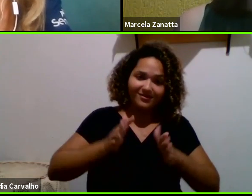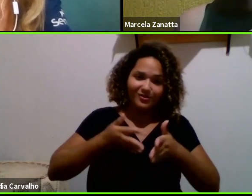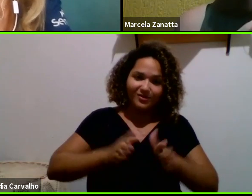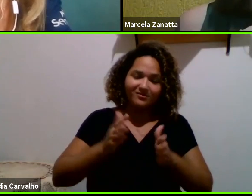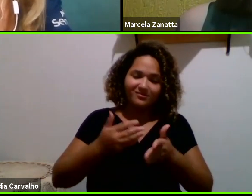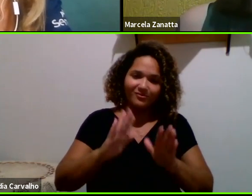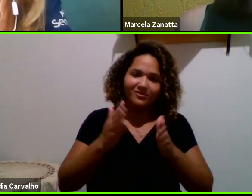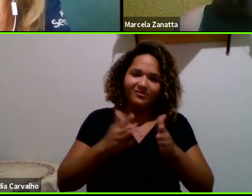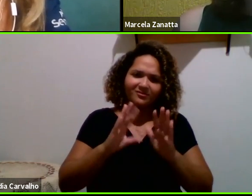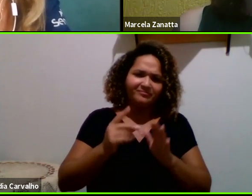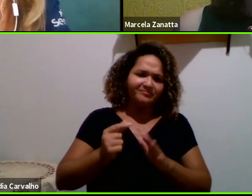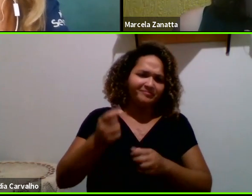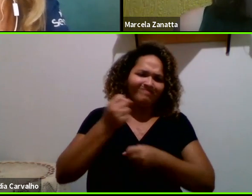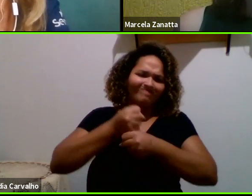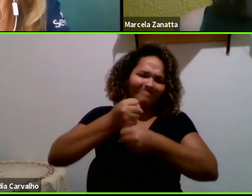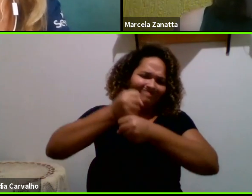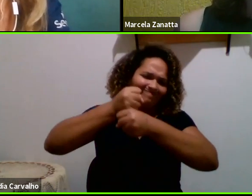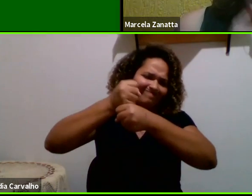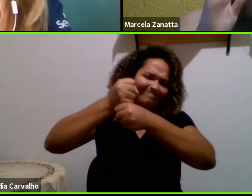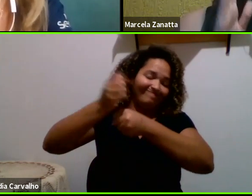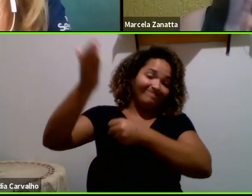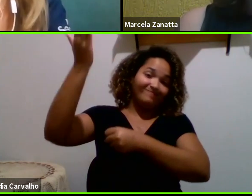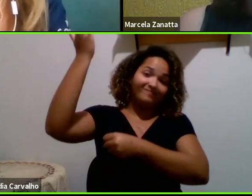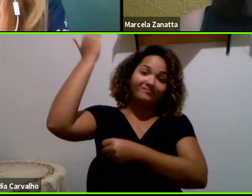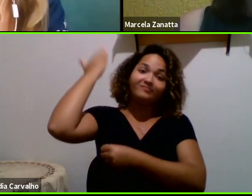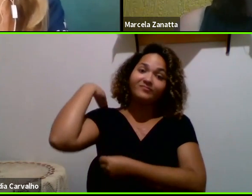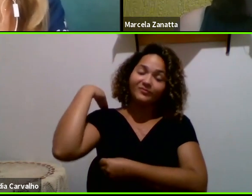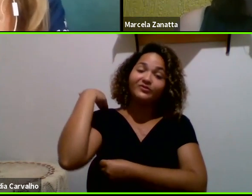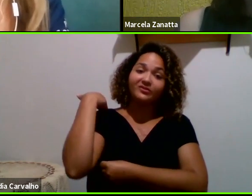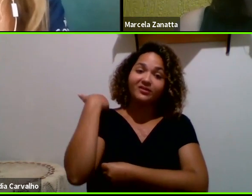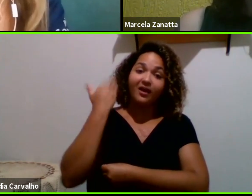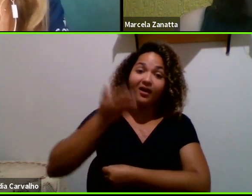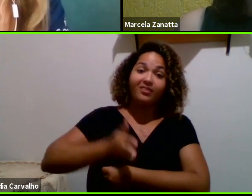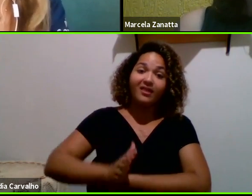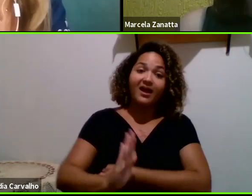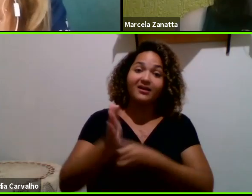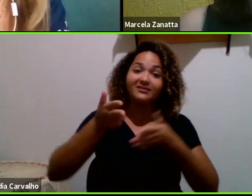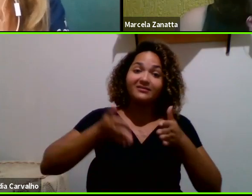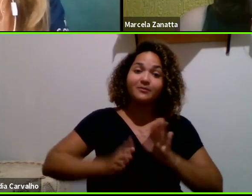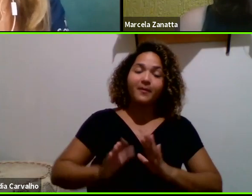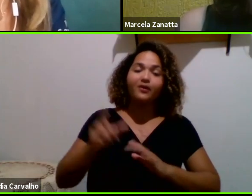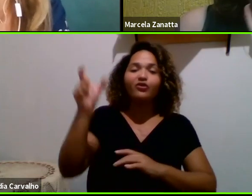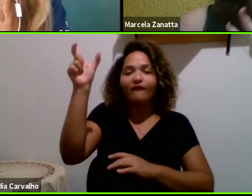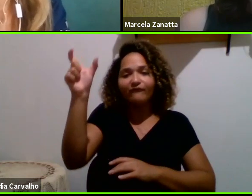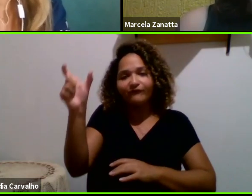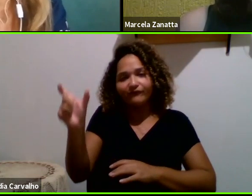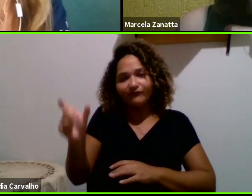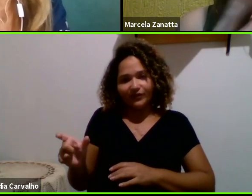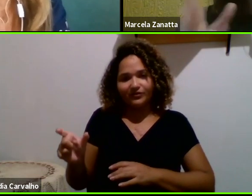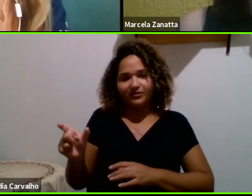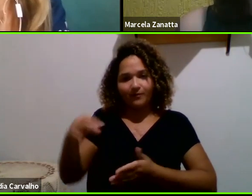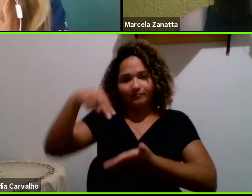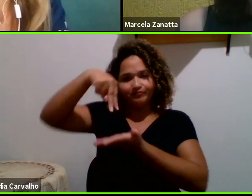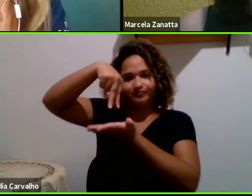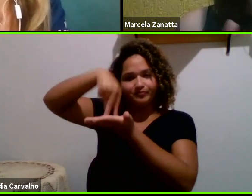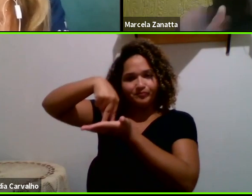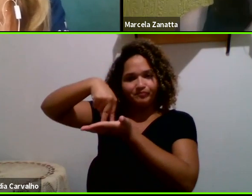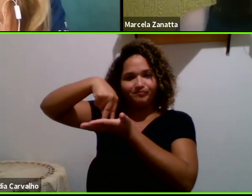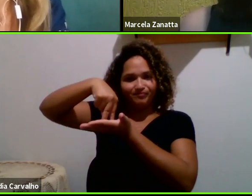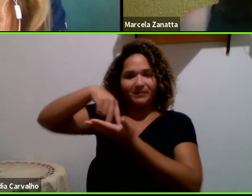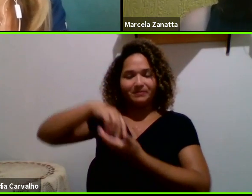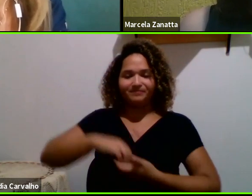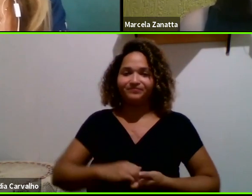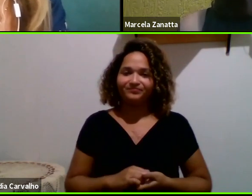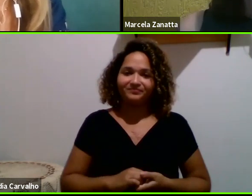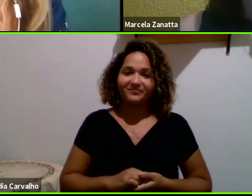de muitos e muitos milhares de anos atrás, são sempre as mulheres na posição vertical. Então, a gente está... o novo, na verdade, é o